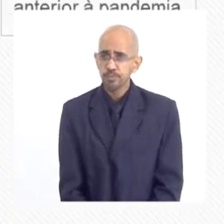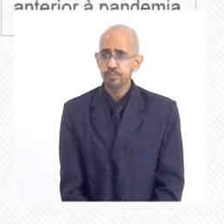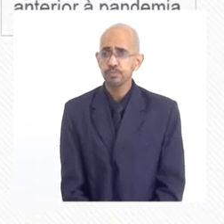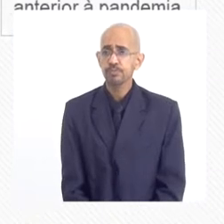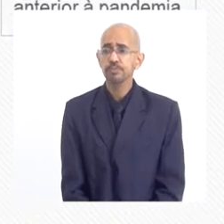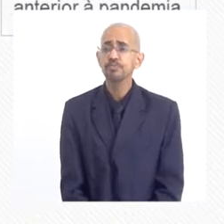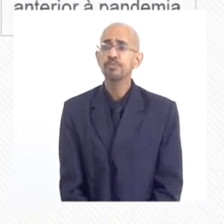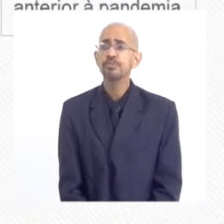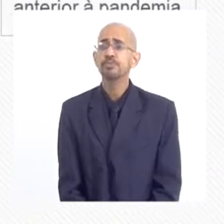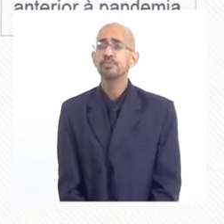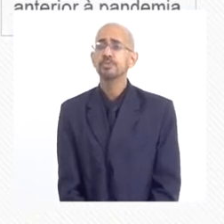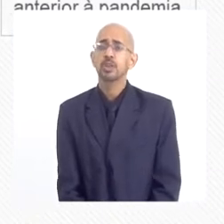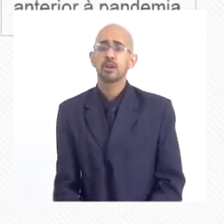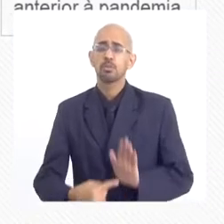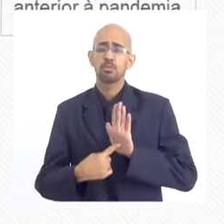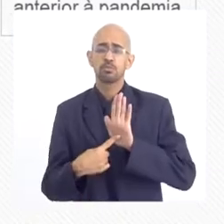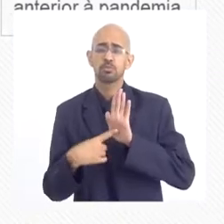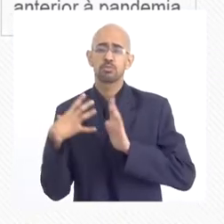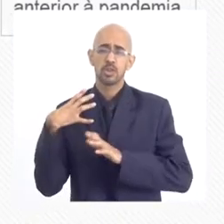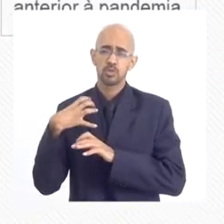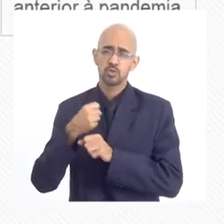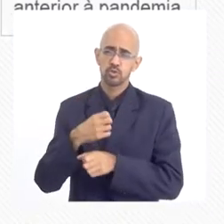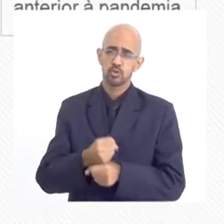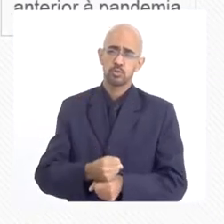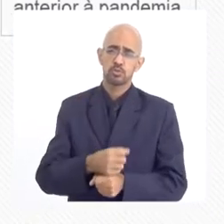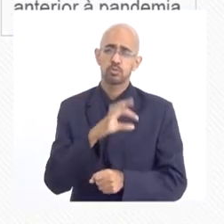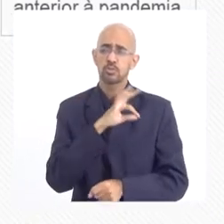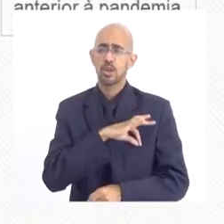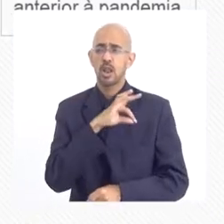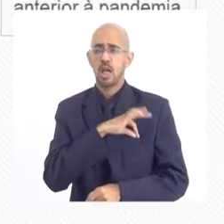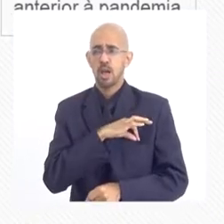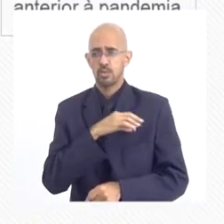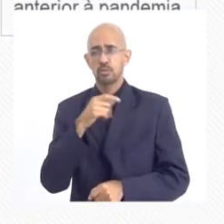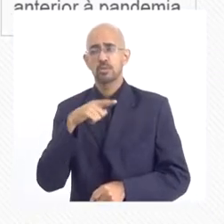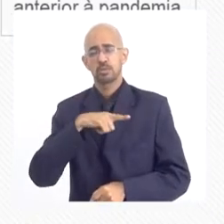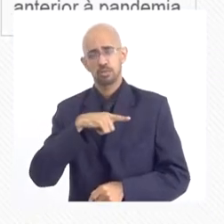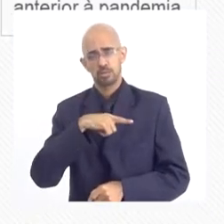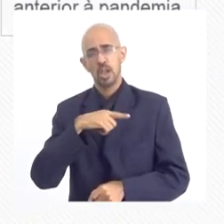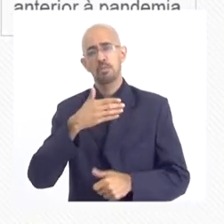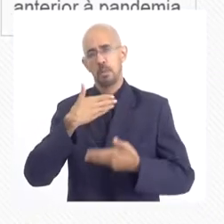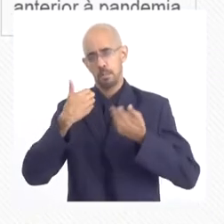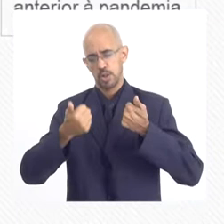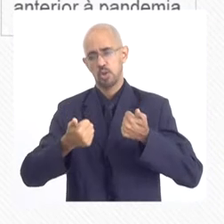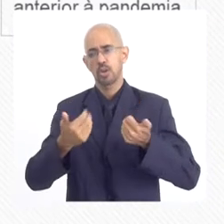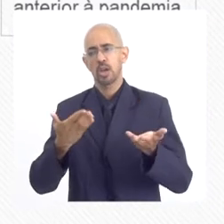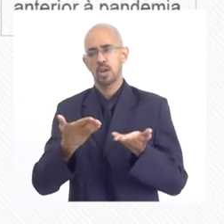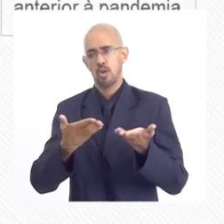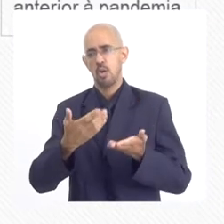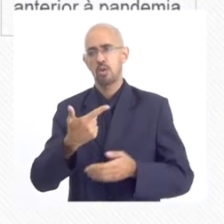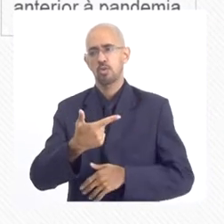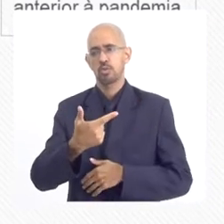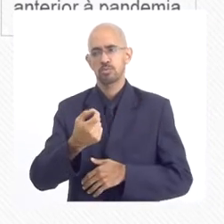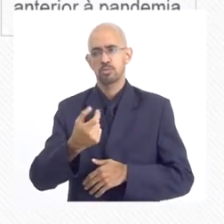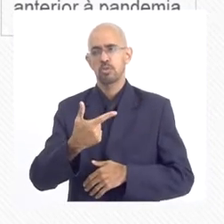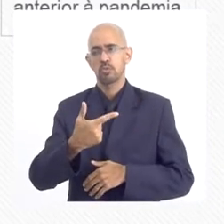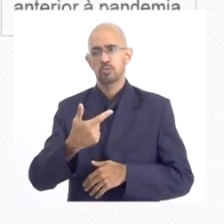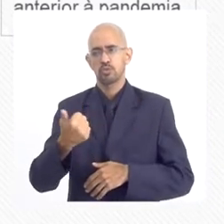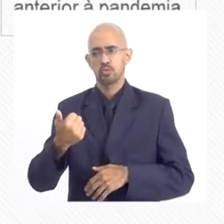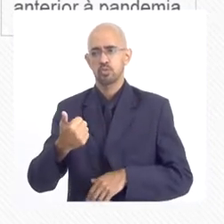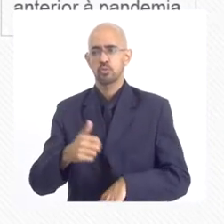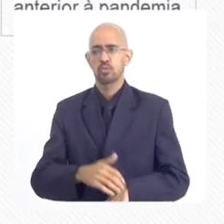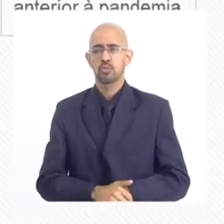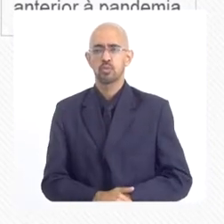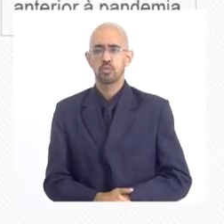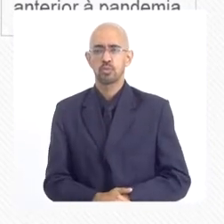Aí a massa salarial, existe uma certa recuperação agora, em 2021, né?